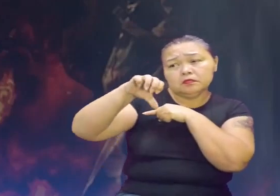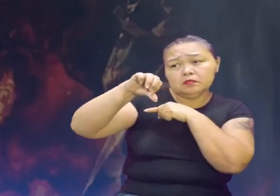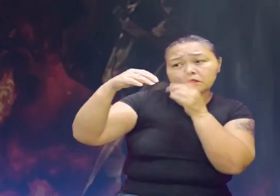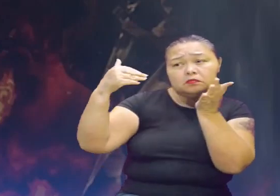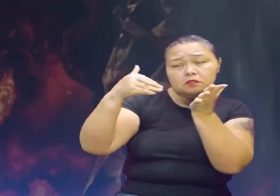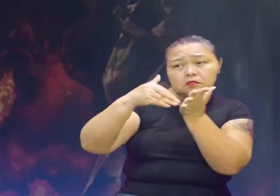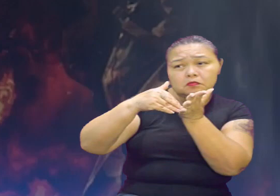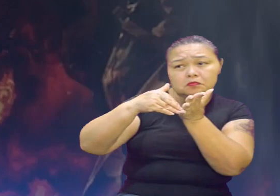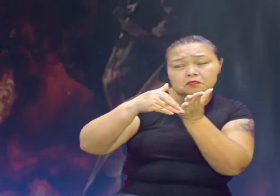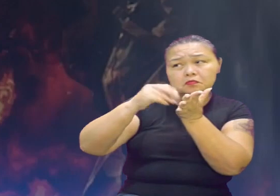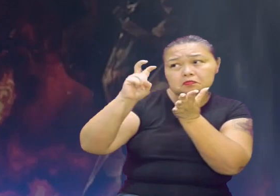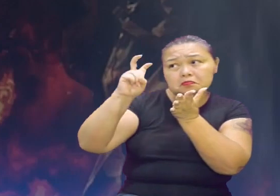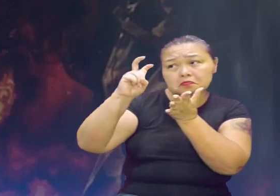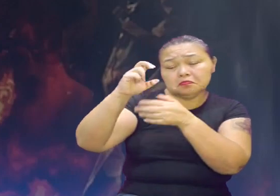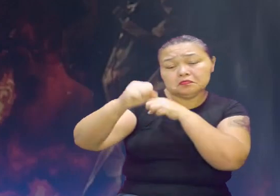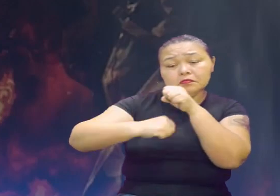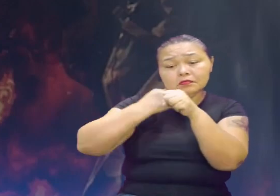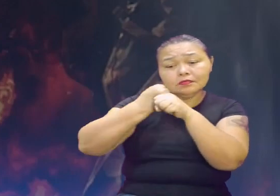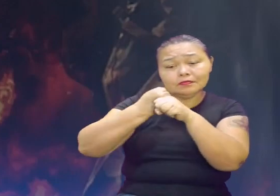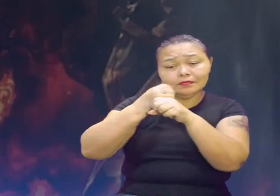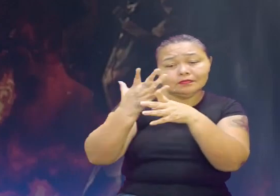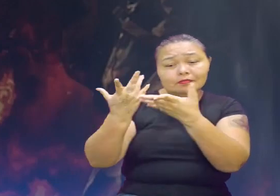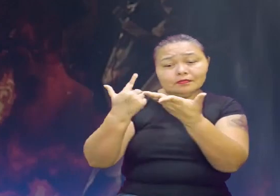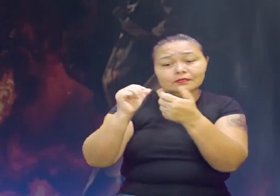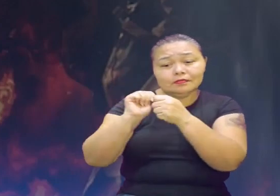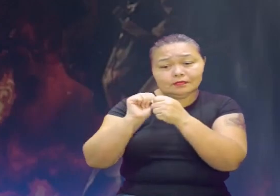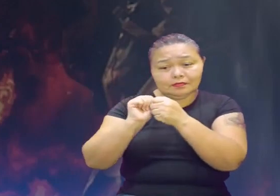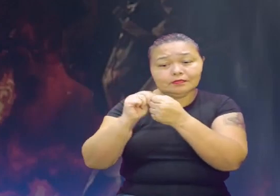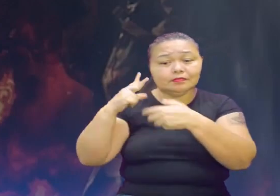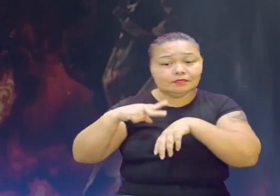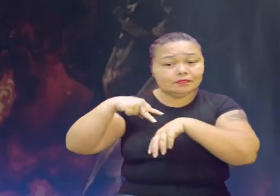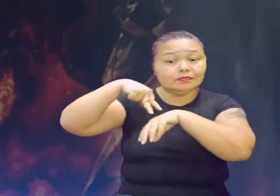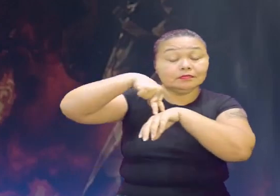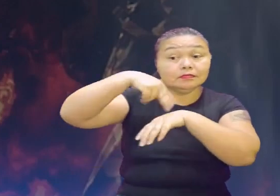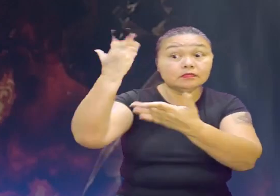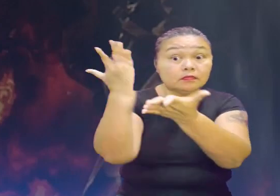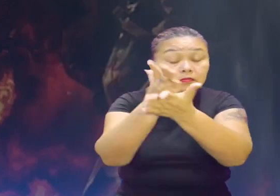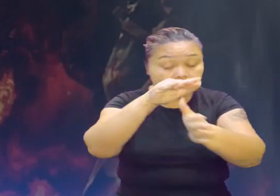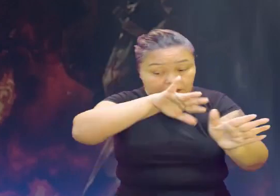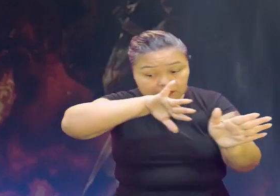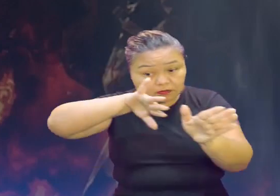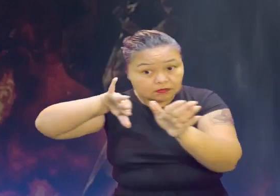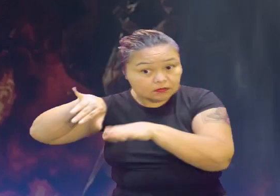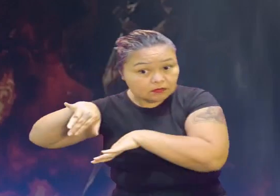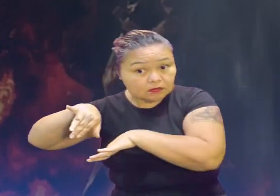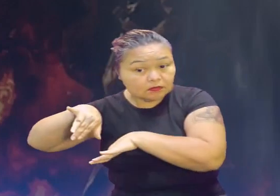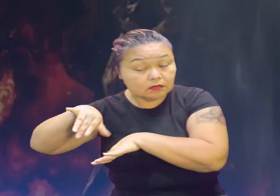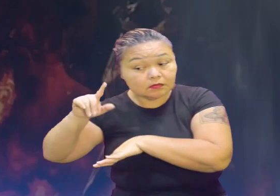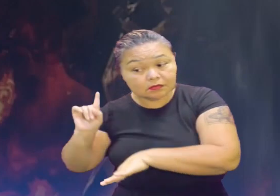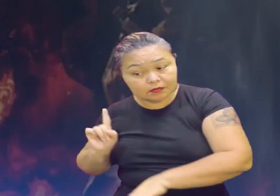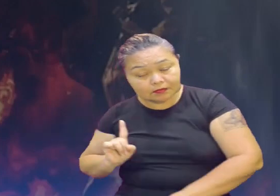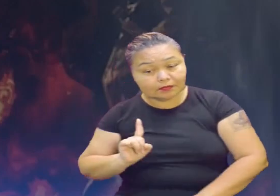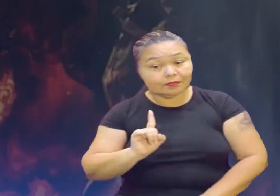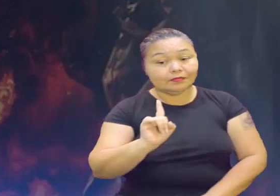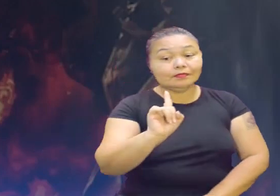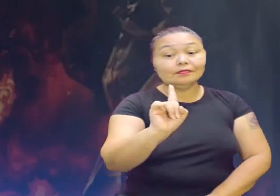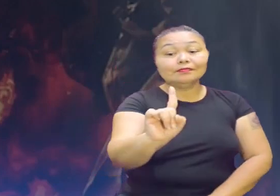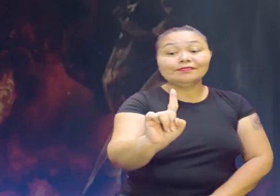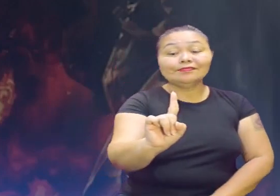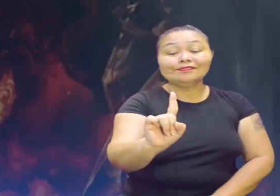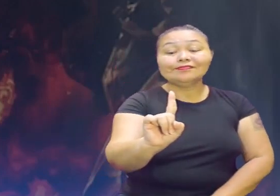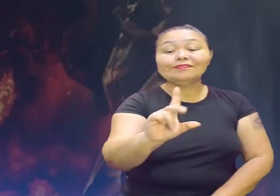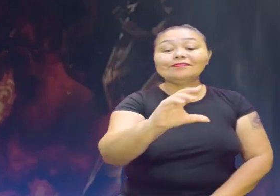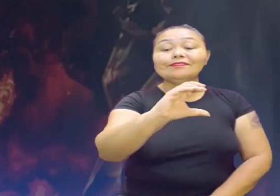1889 a 94, 5 anos no poder. Depois que acaba o poder deles, aí entra